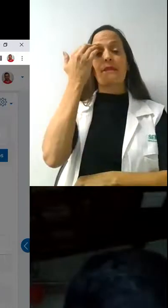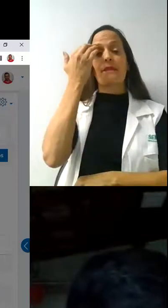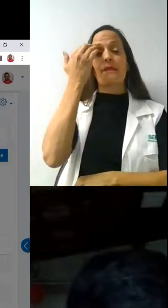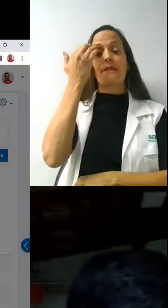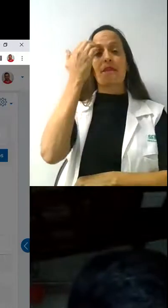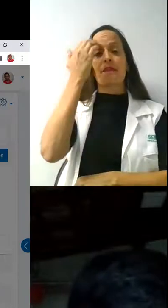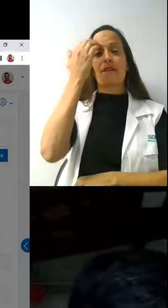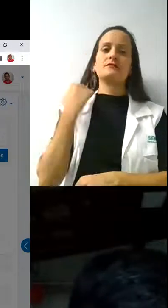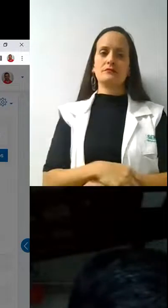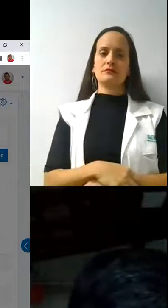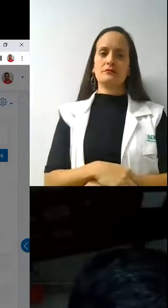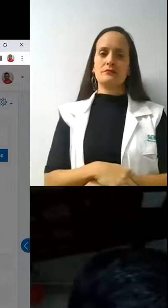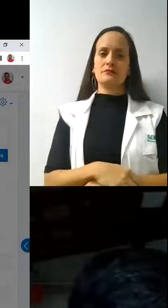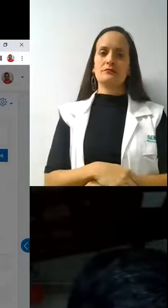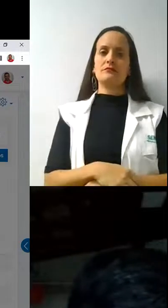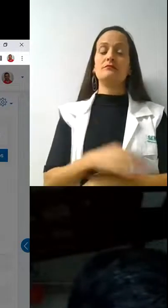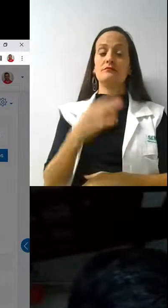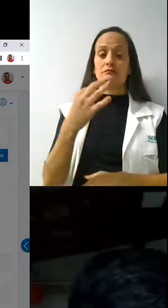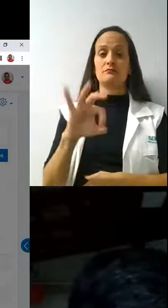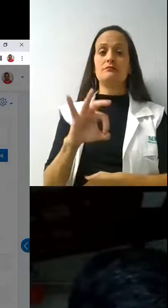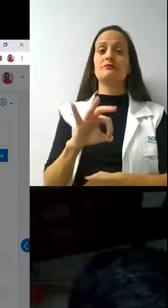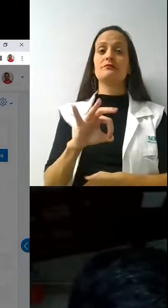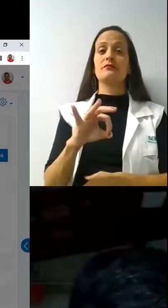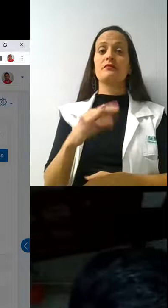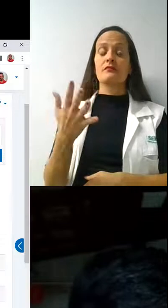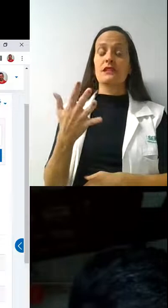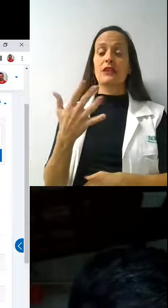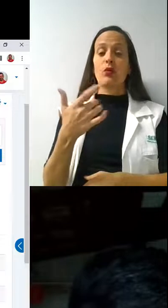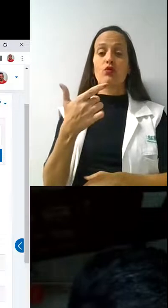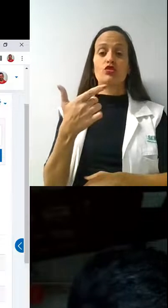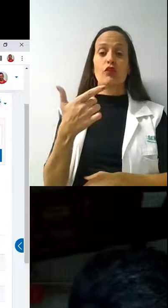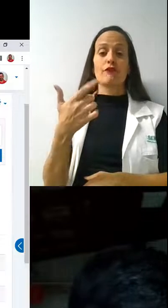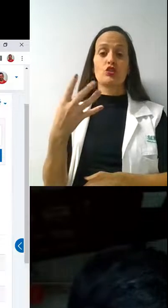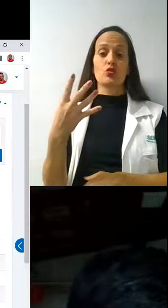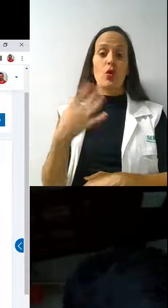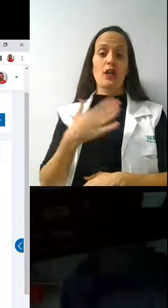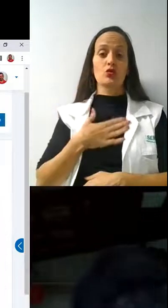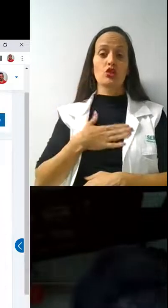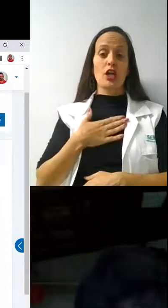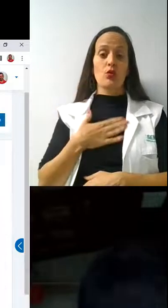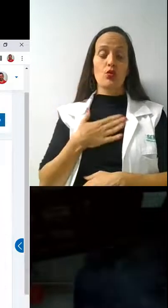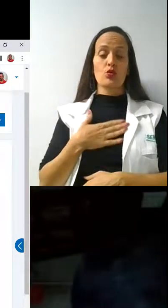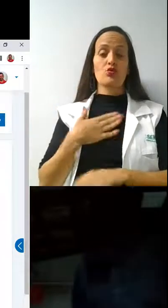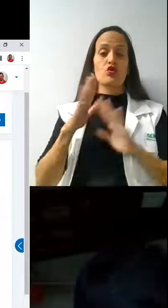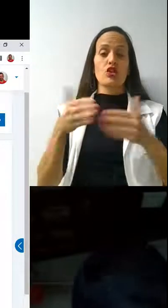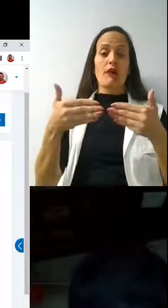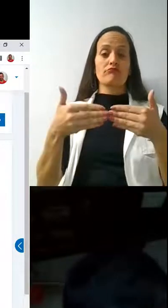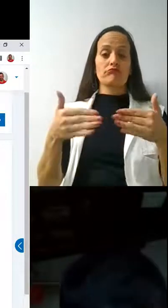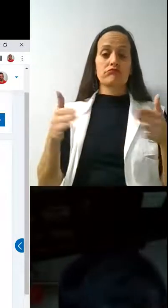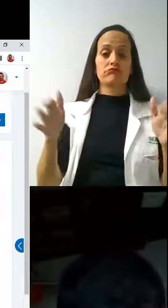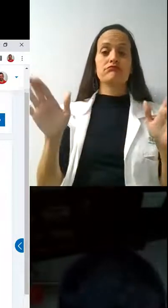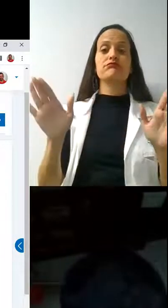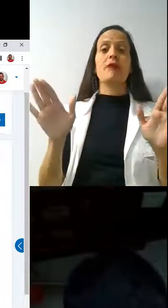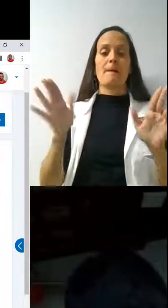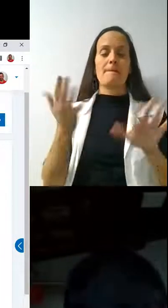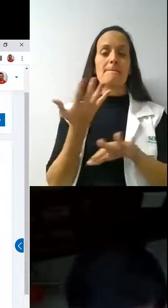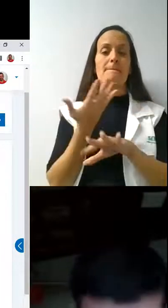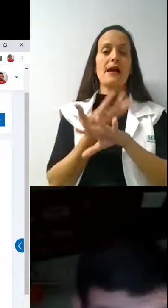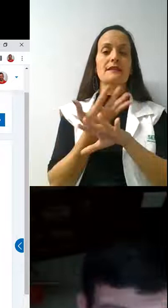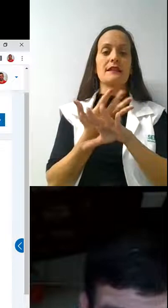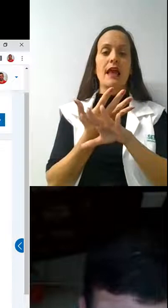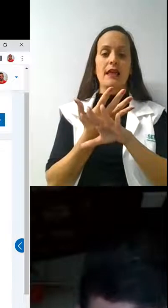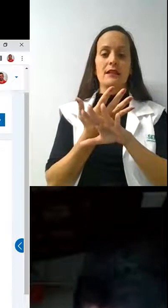a partir do dia 24, realmente. Então, no dia da nossa web, o conteúdo já vai estar disponível para vocês dessa unidade